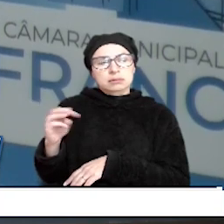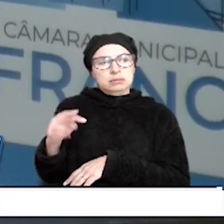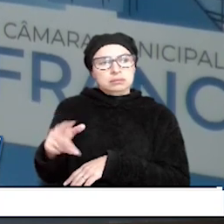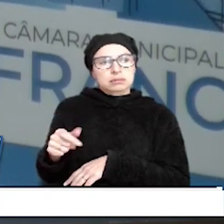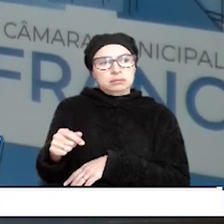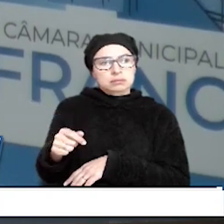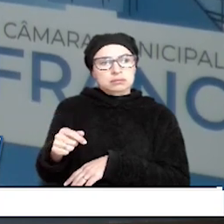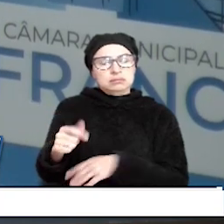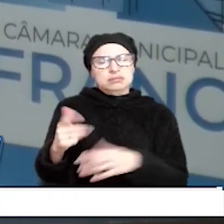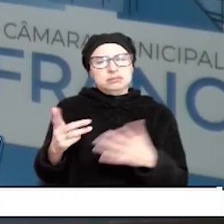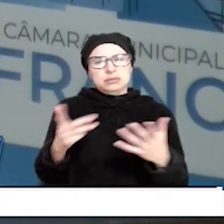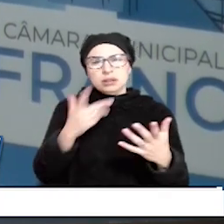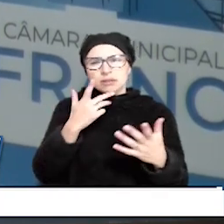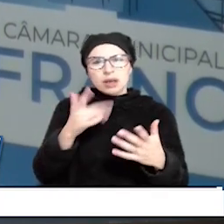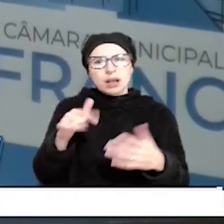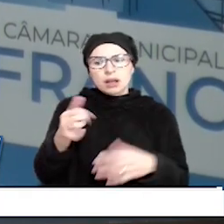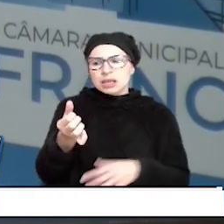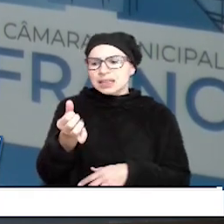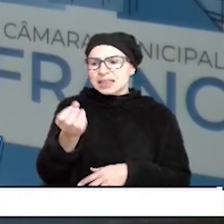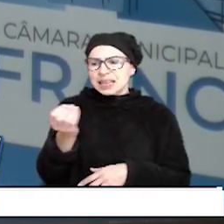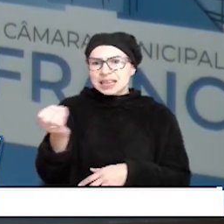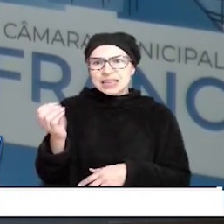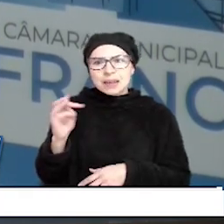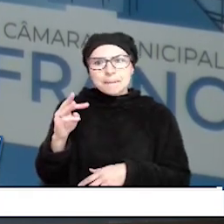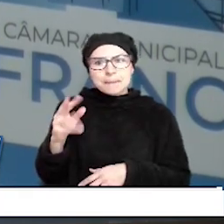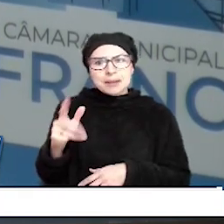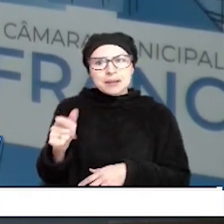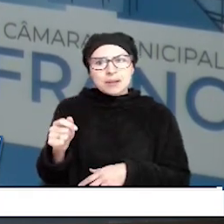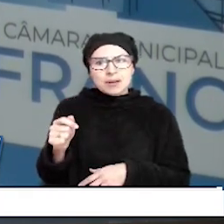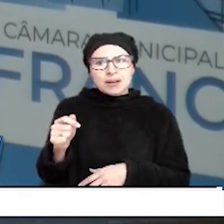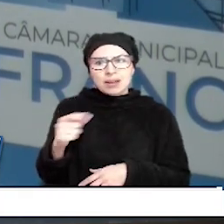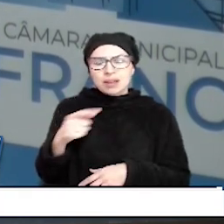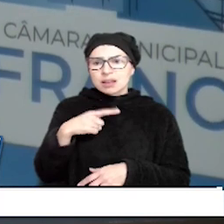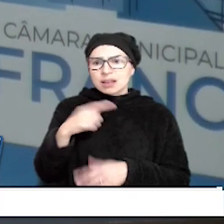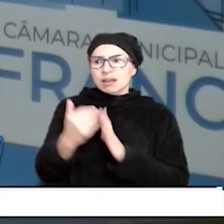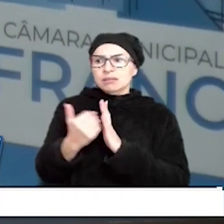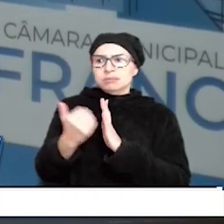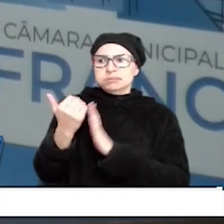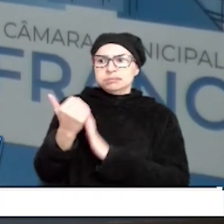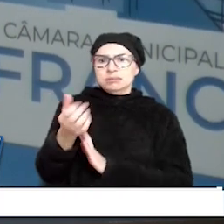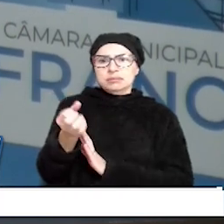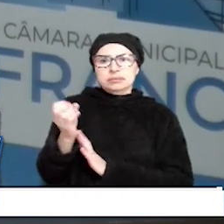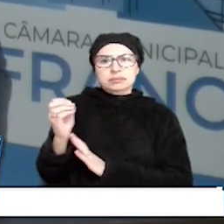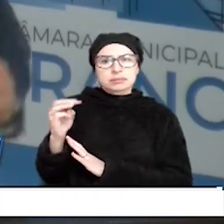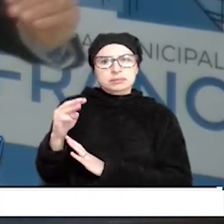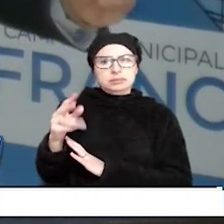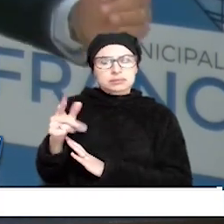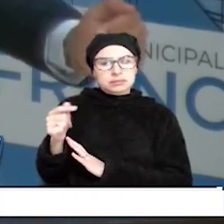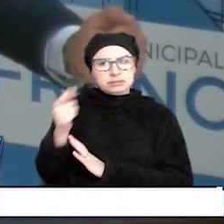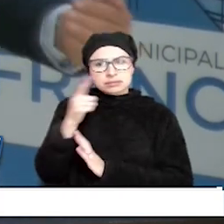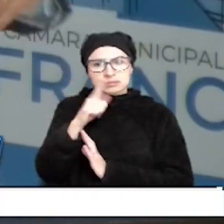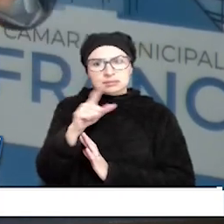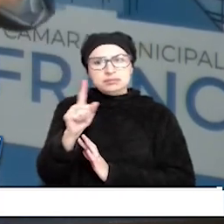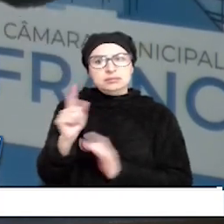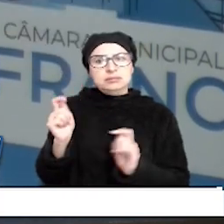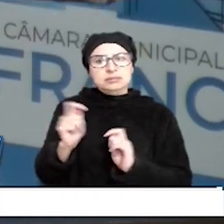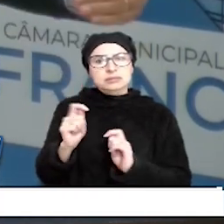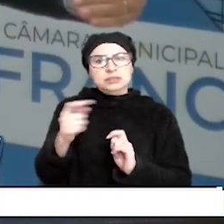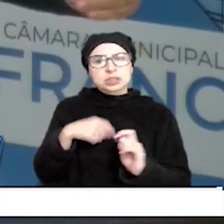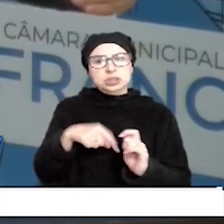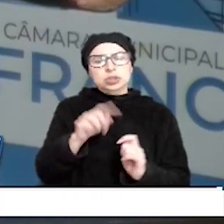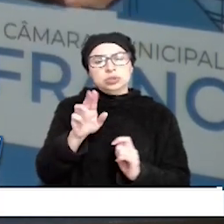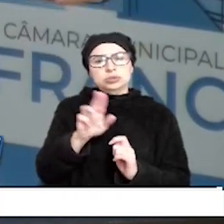milhões. Nós estamos falando de 600 milhões, que se nós tivéssemos a mais na nossa receita, nós poderíamos